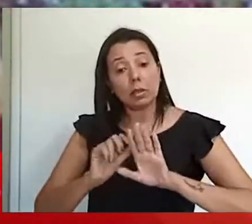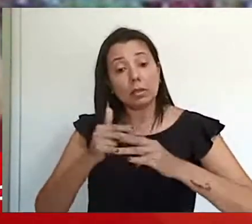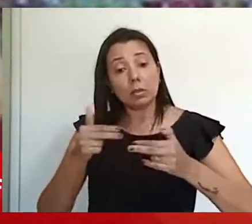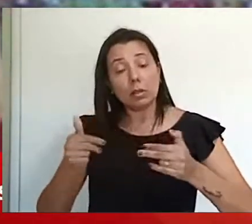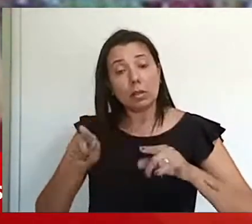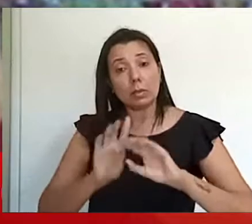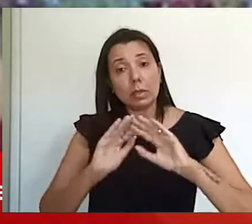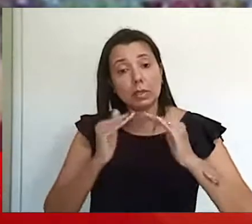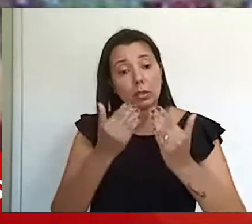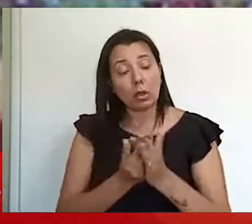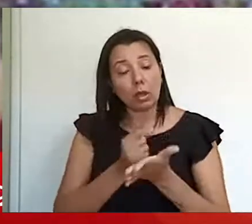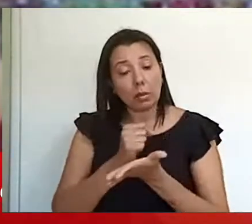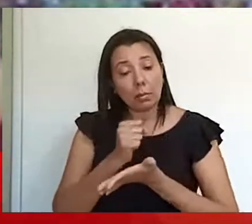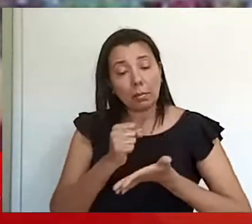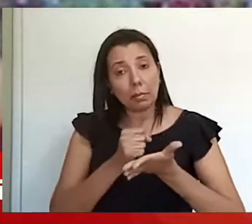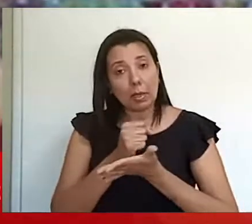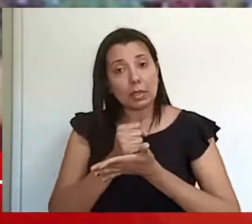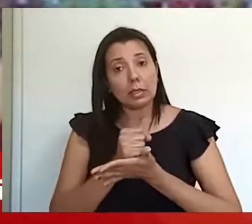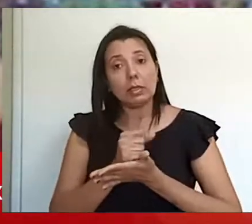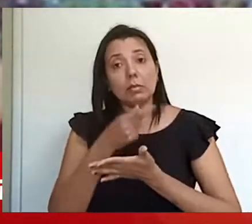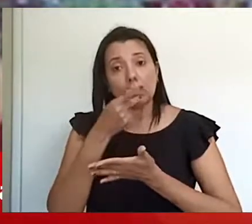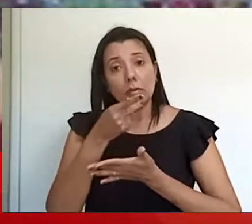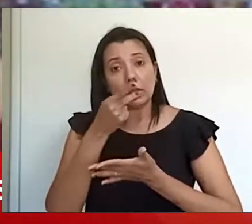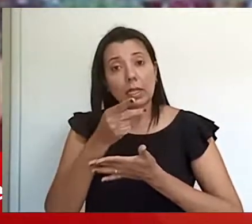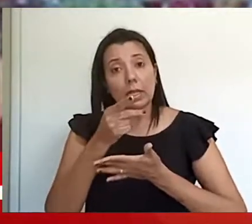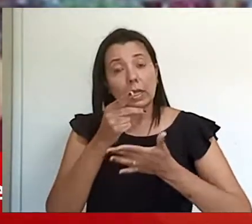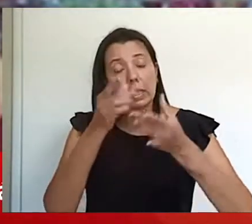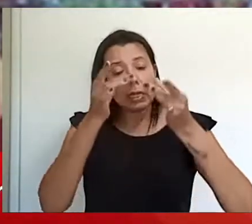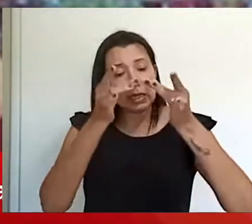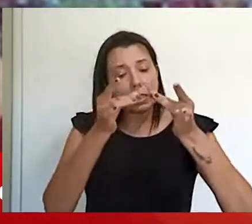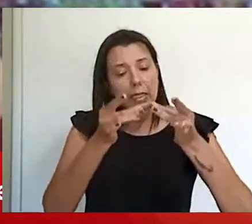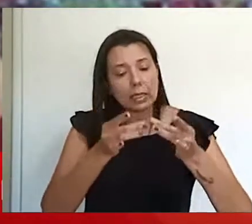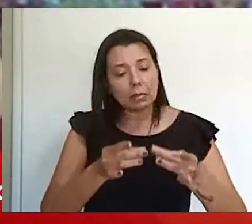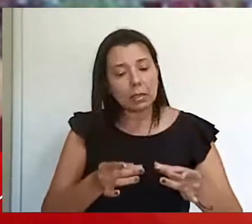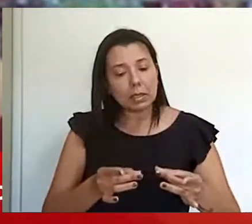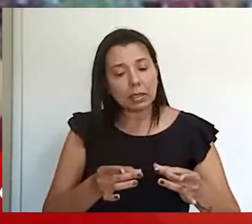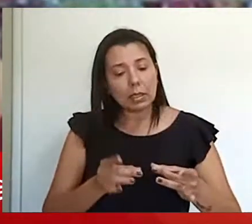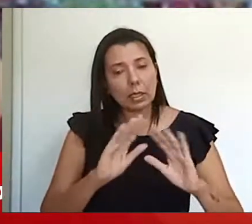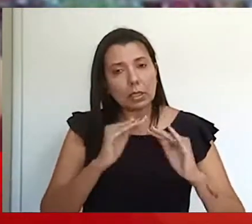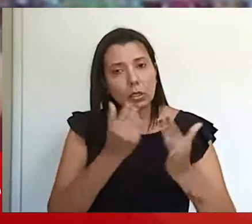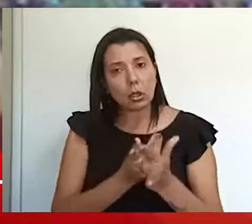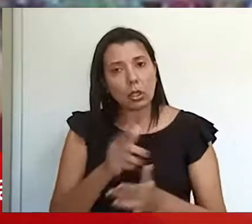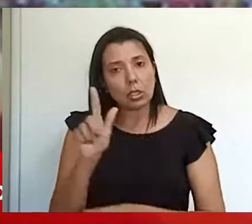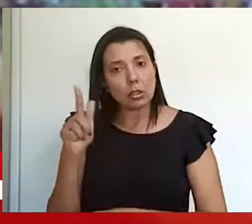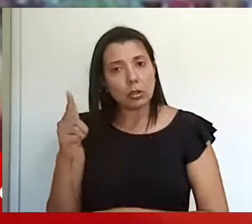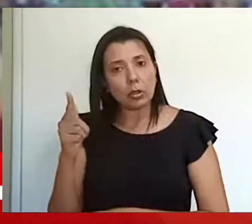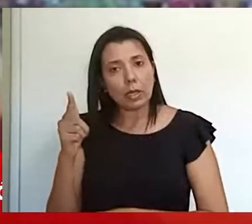básicas. Eu vou falar especificamente das escolas de Goiás, onde está a nossa maior atuação,